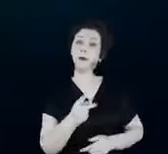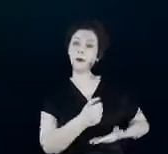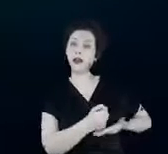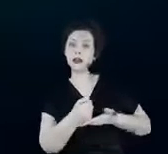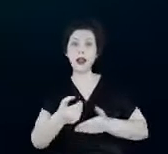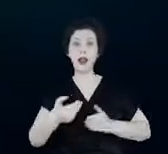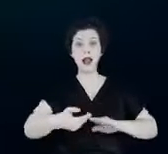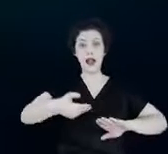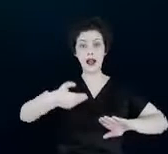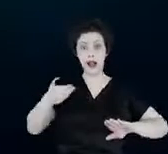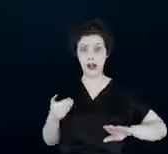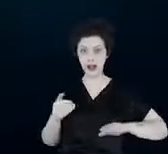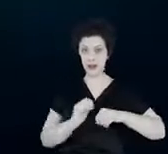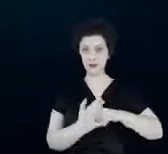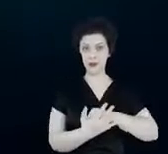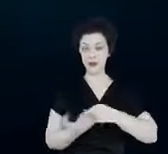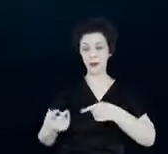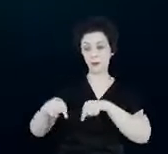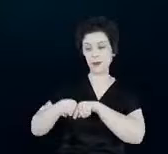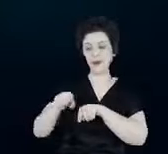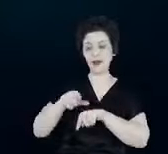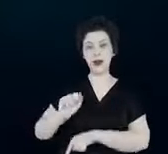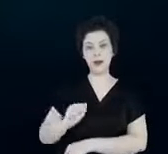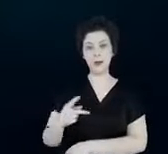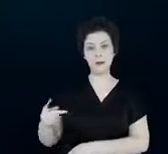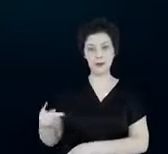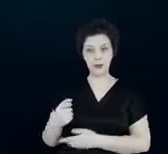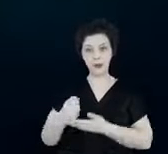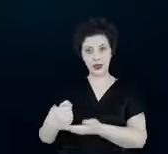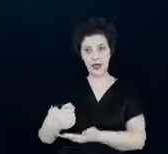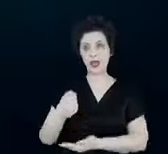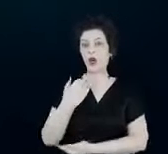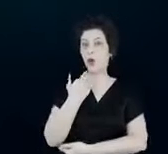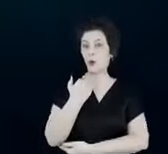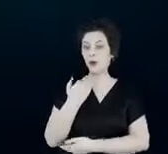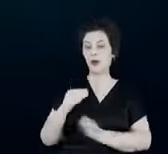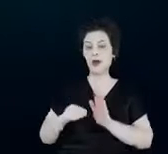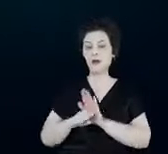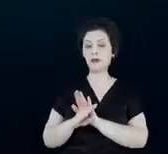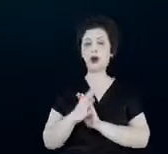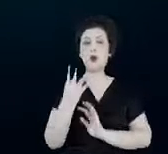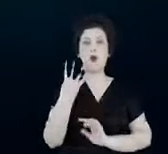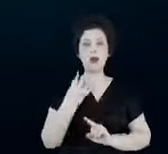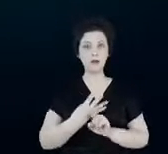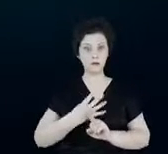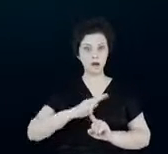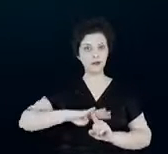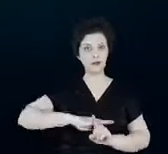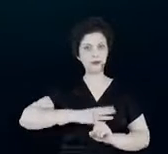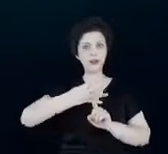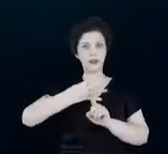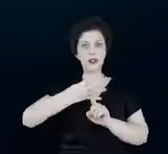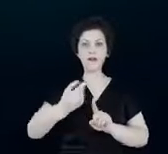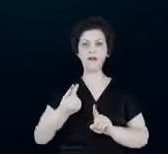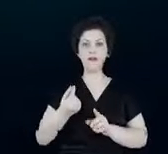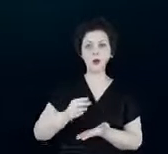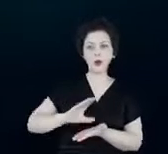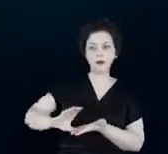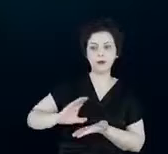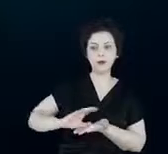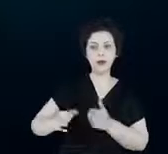antes da pandemia e fizeram uma parceria com o aplicativo de entrega de comida e cresceu quatro vezes né o faturamento da empresa